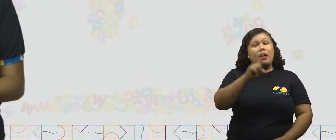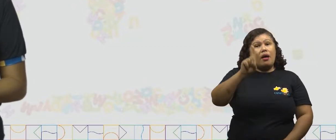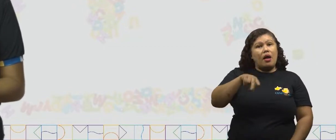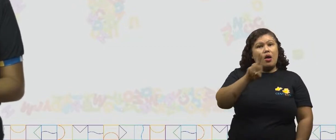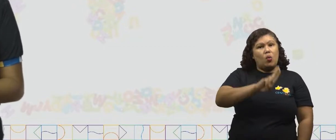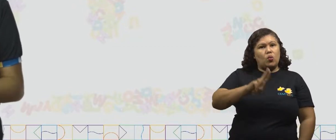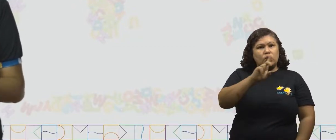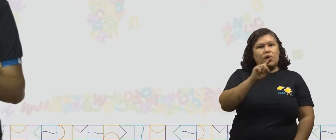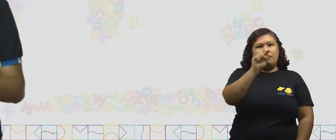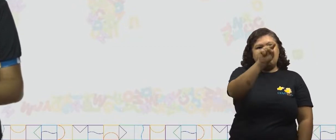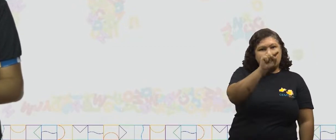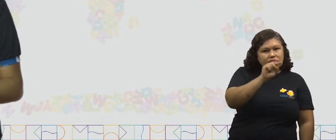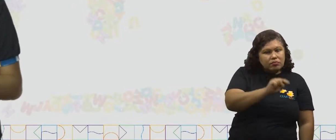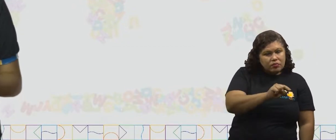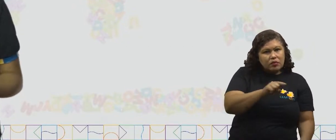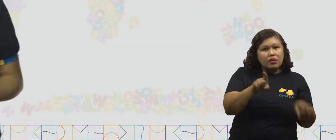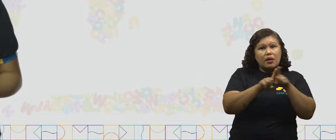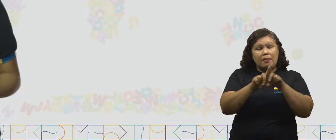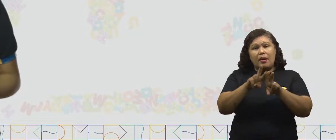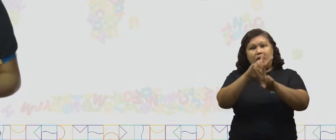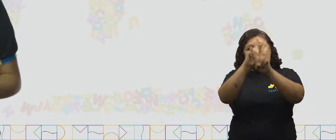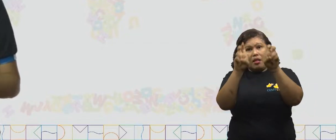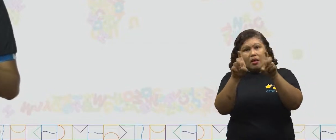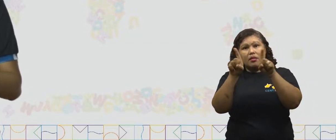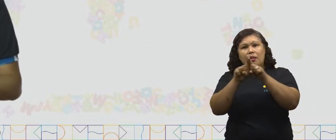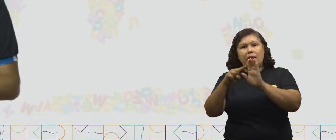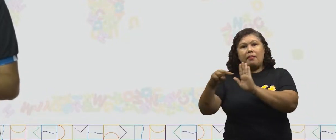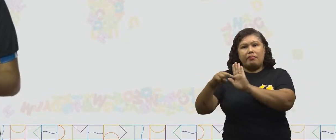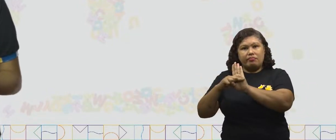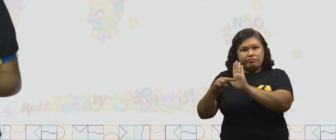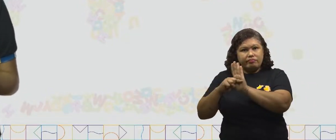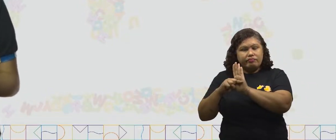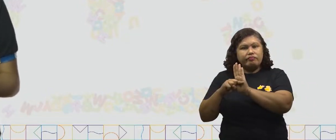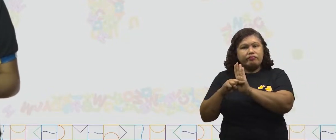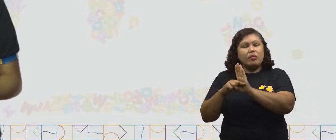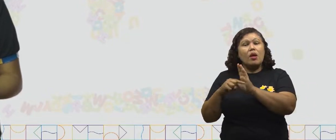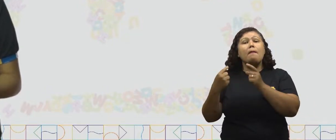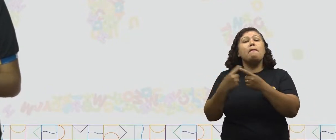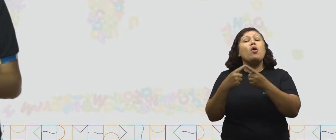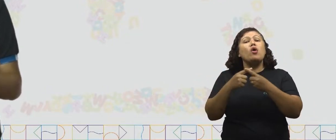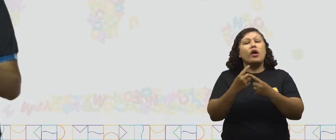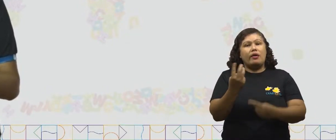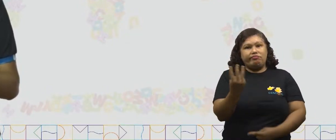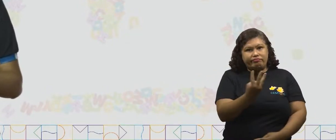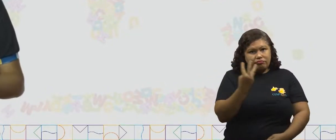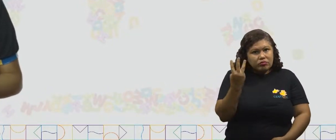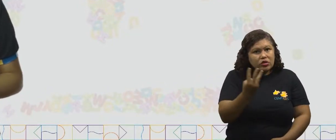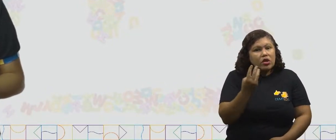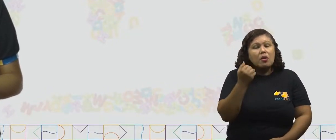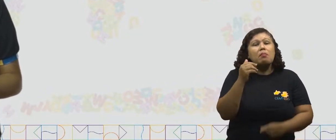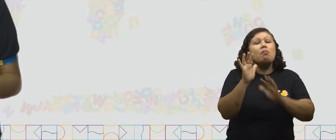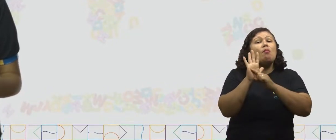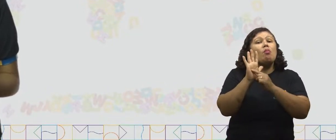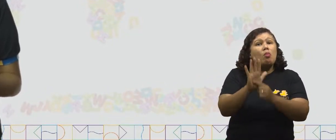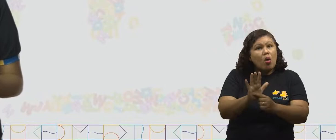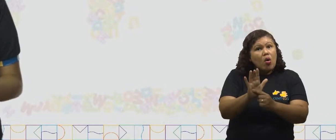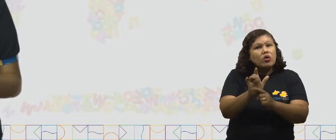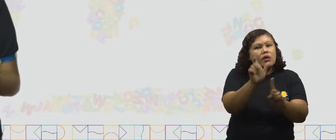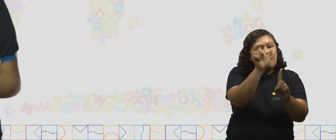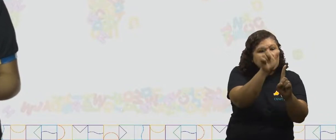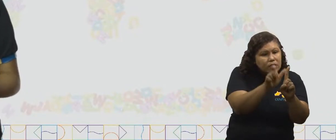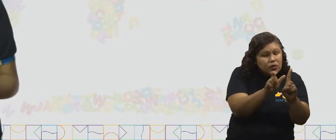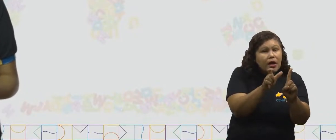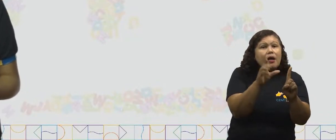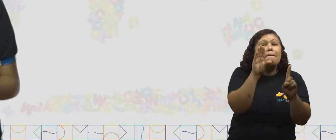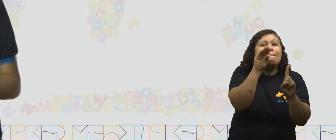2 pontos e as aspas ou travessão. Ou seja, quando indicamos por meio dessas pontuações que a fala